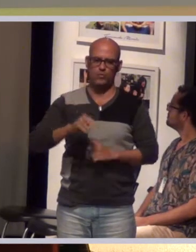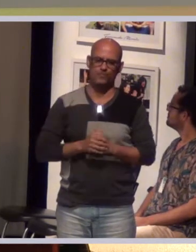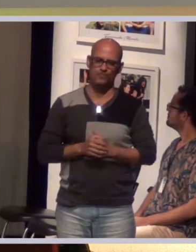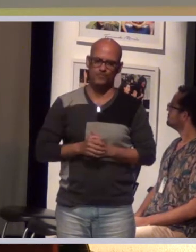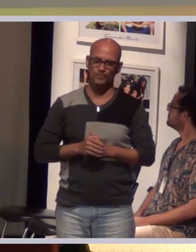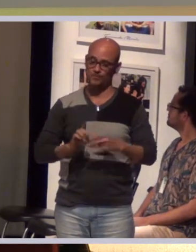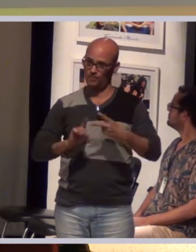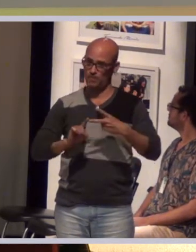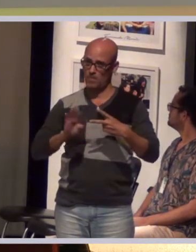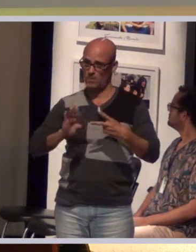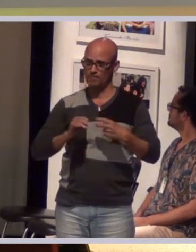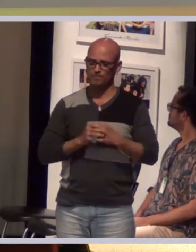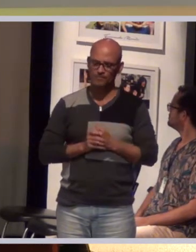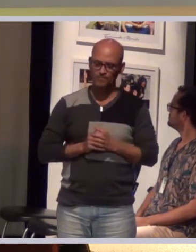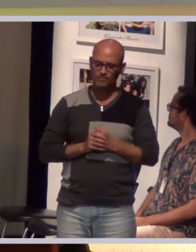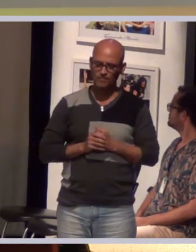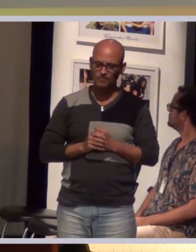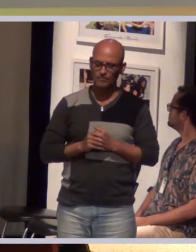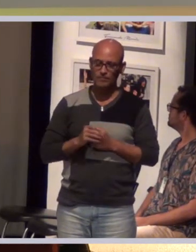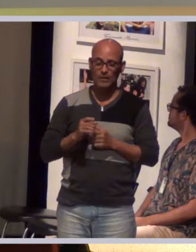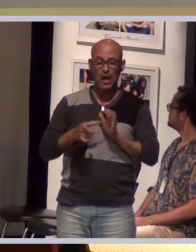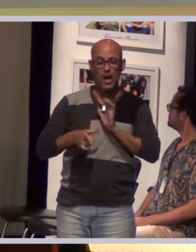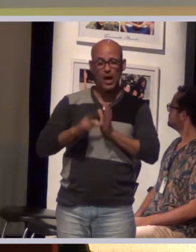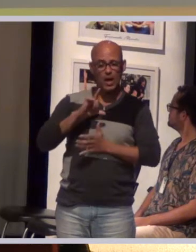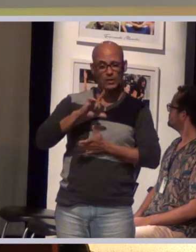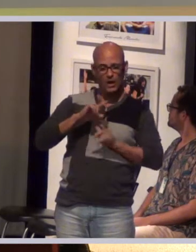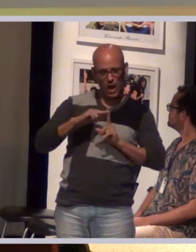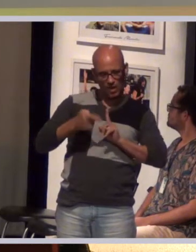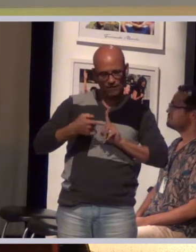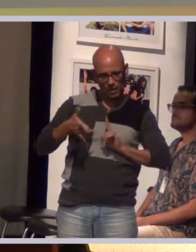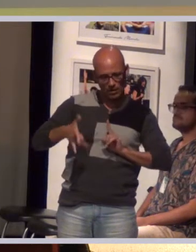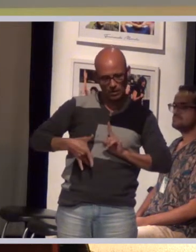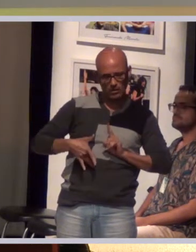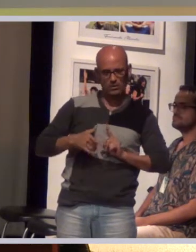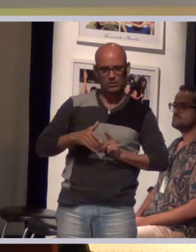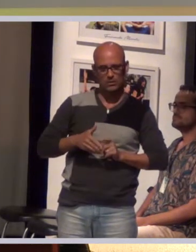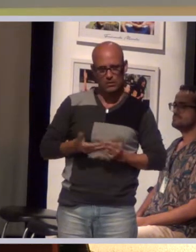B, numa fase intrauterina,